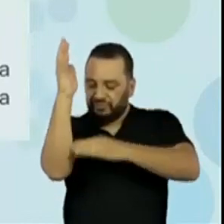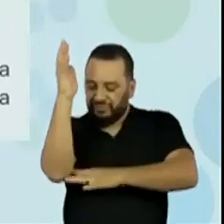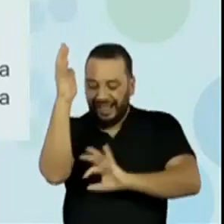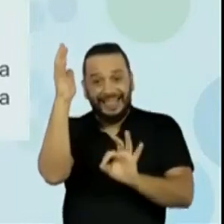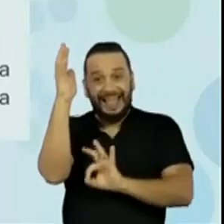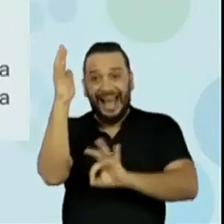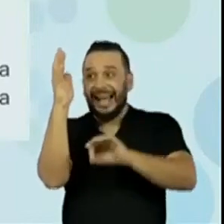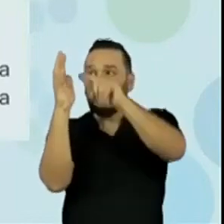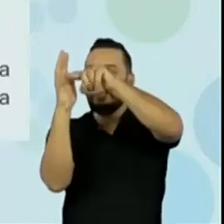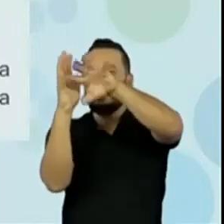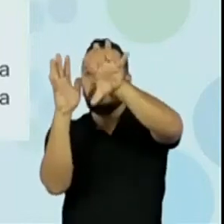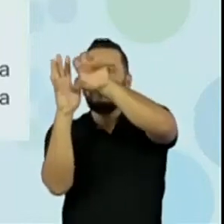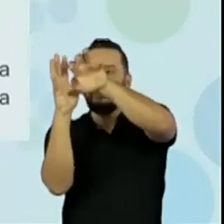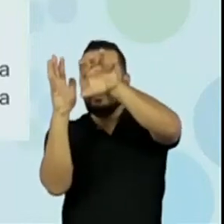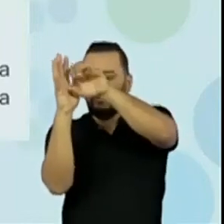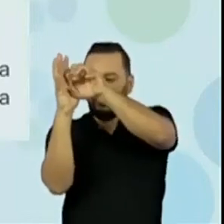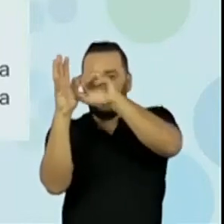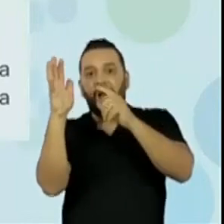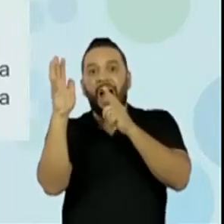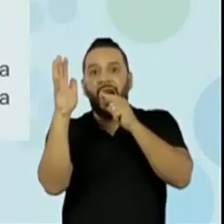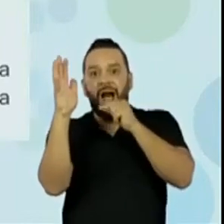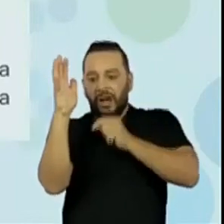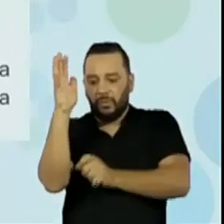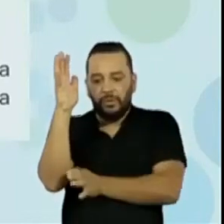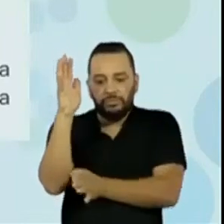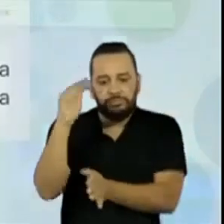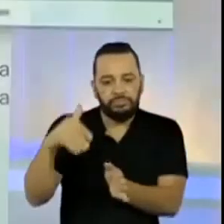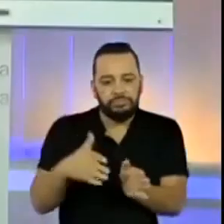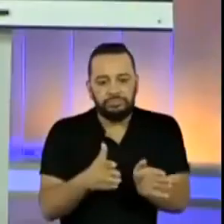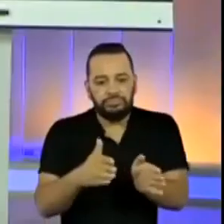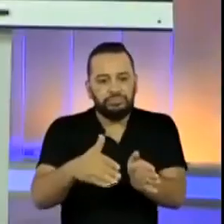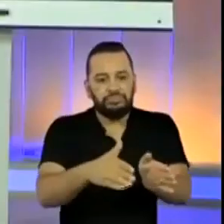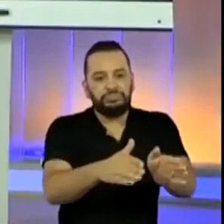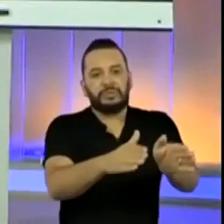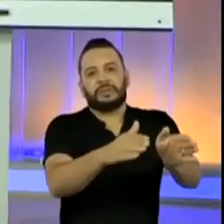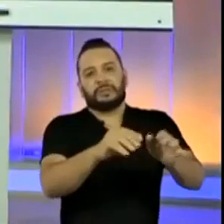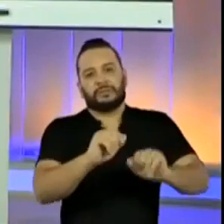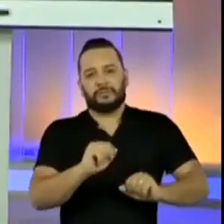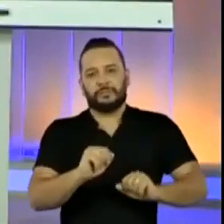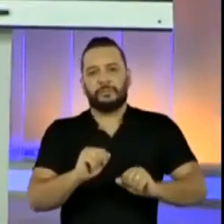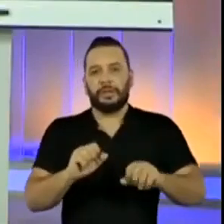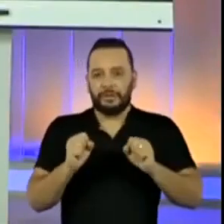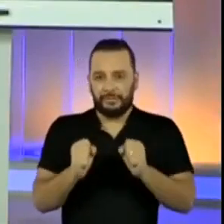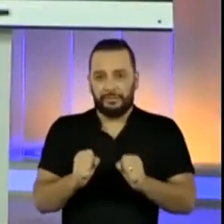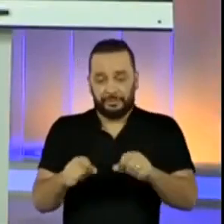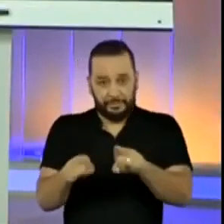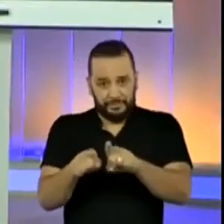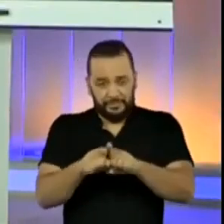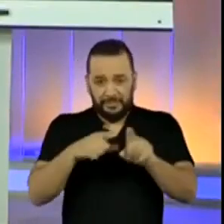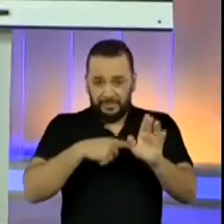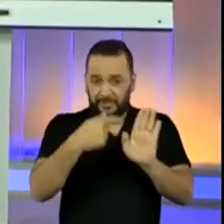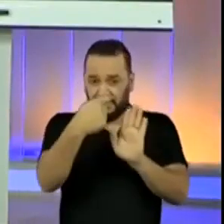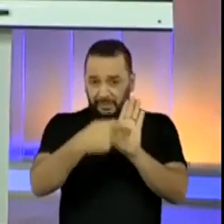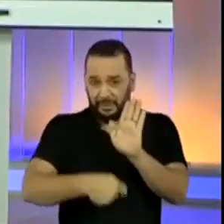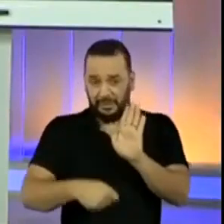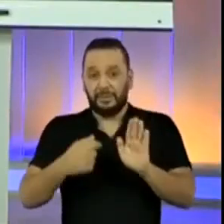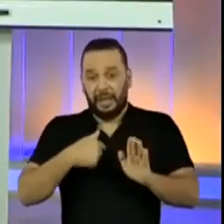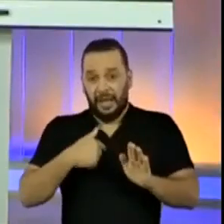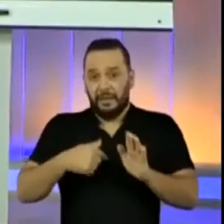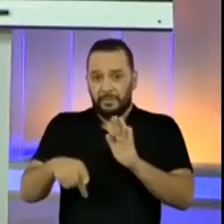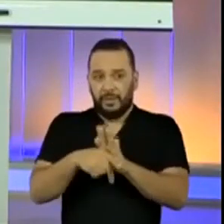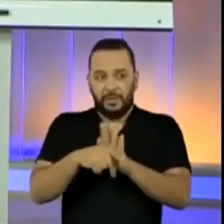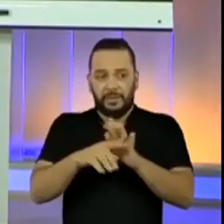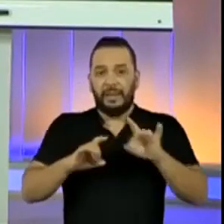toda escorrerá para os rios. Muito bem. Vocês perceberam que esse texto é um texto bem técnico, ele